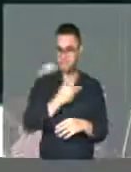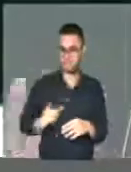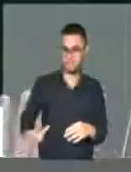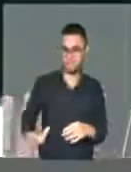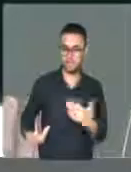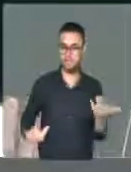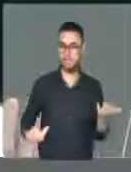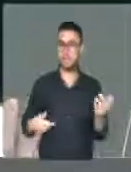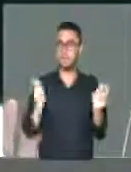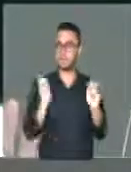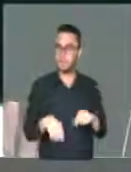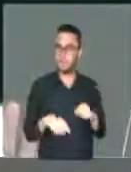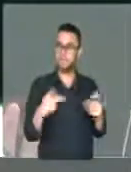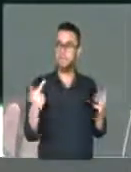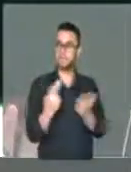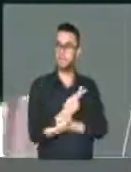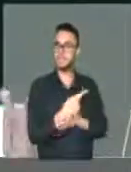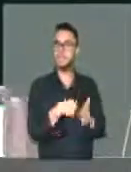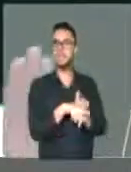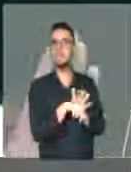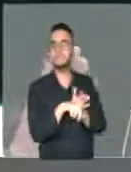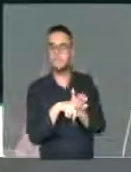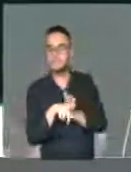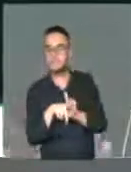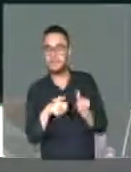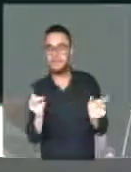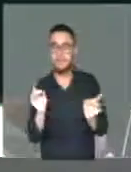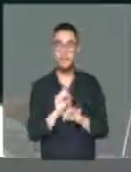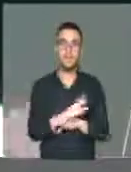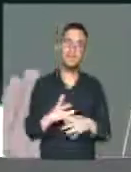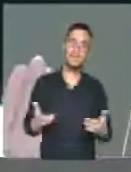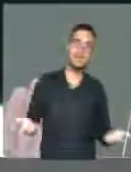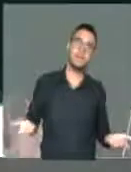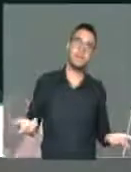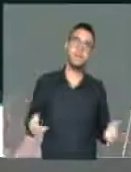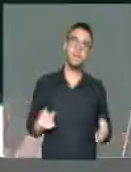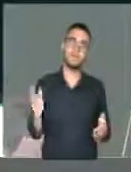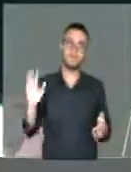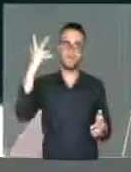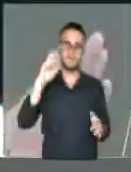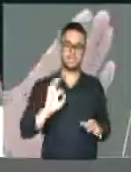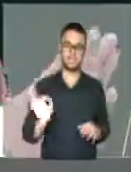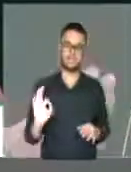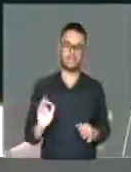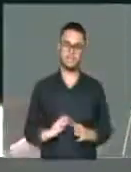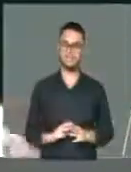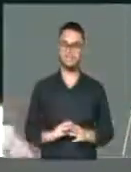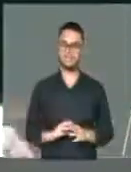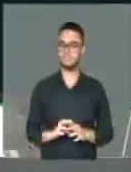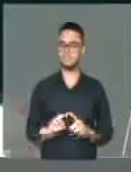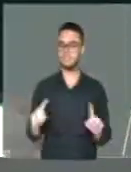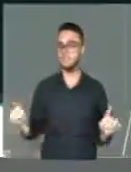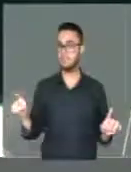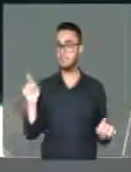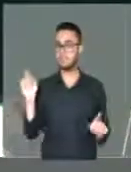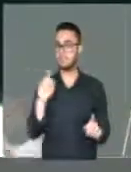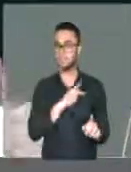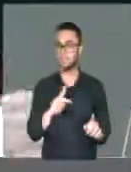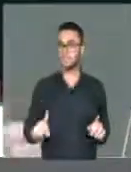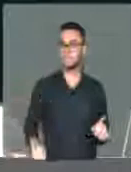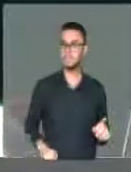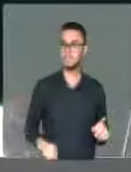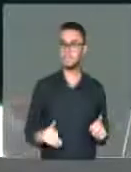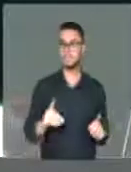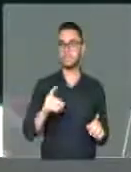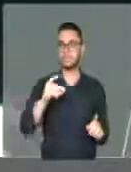eles podem ser investigados e pronto, não acontece nada. O presidente da República é